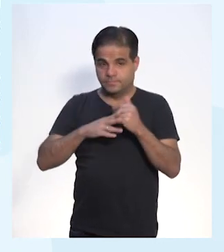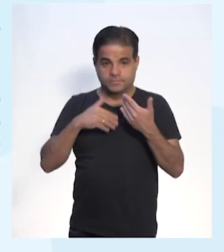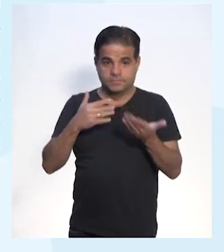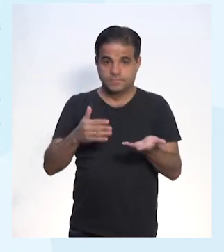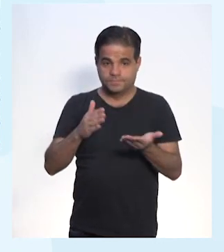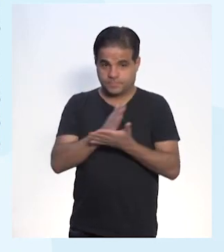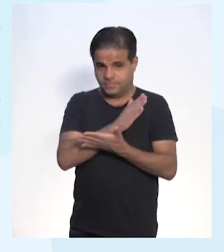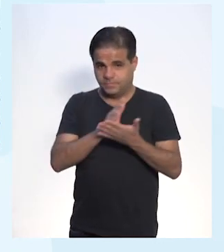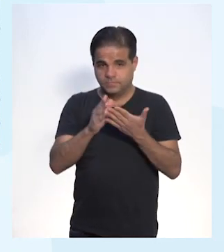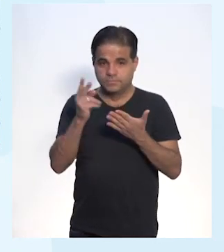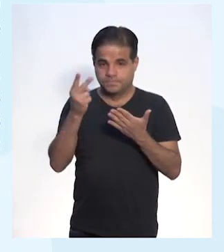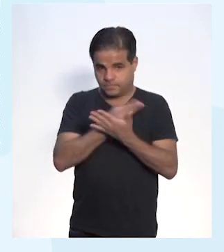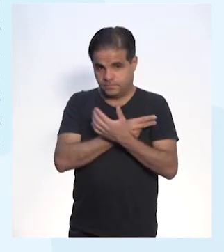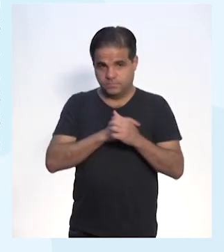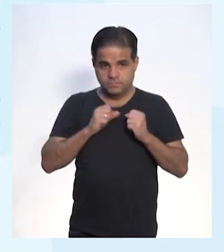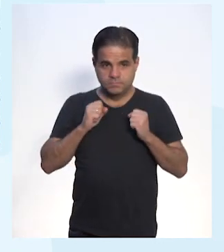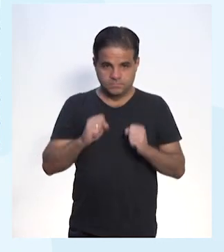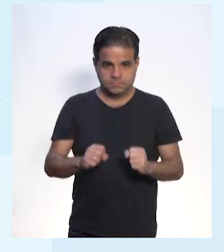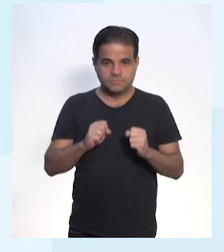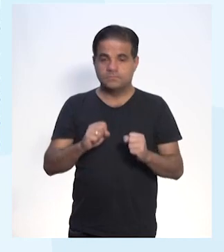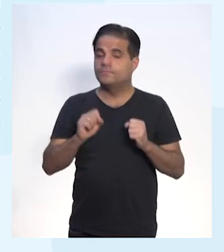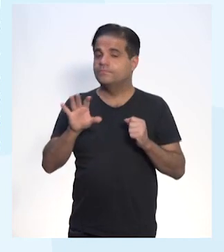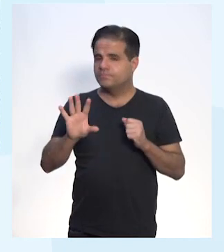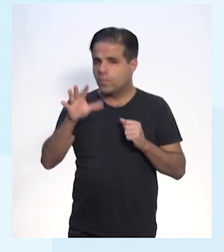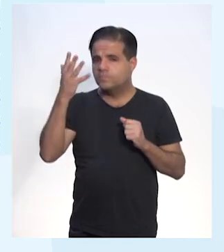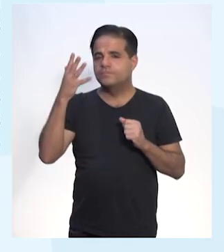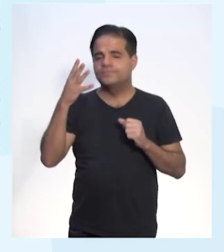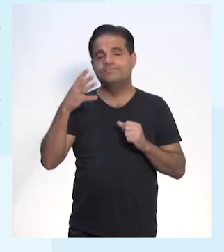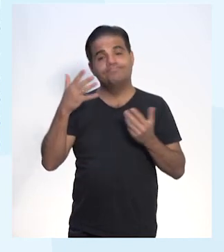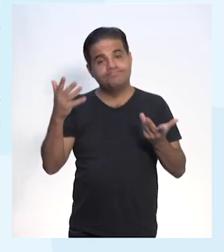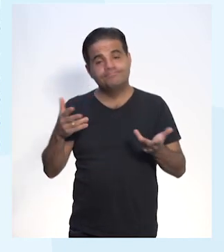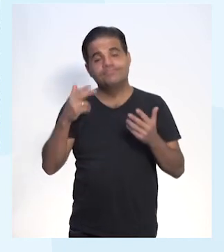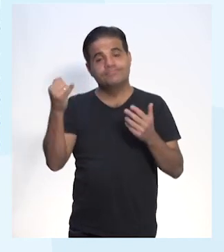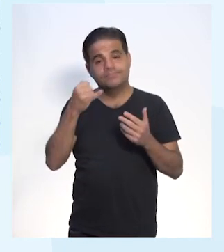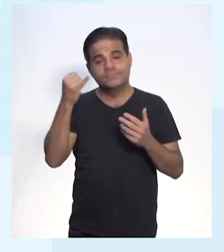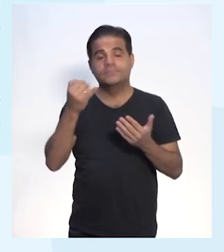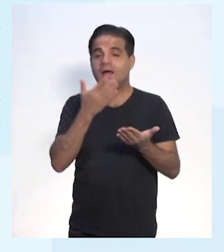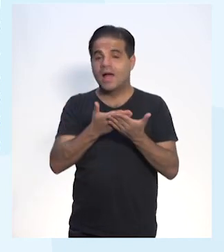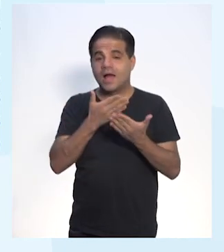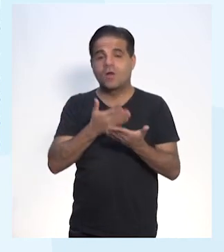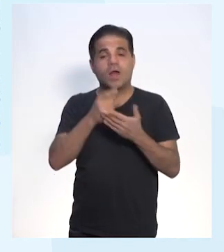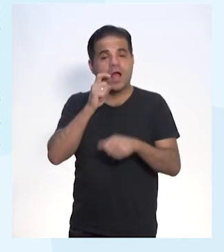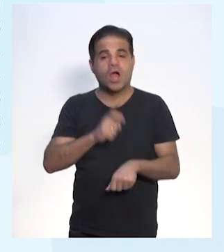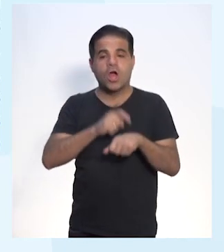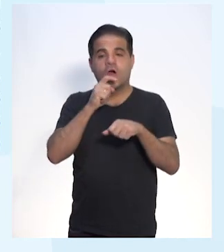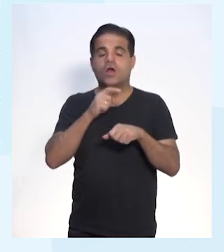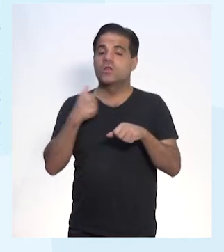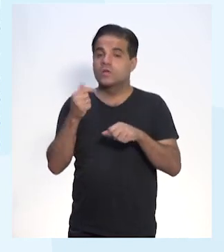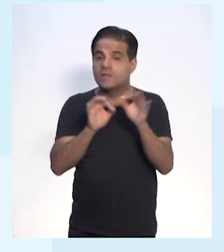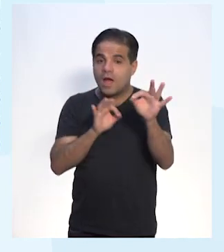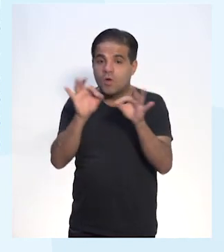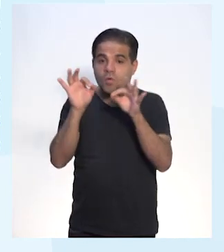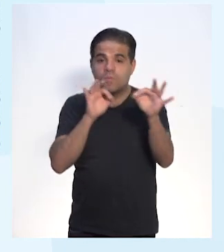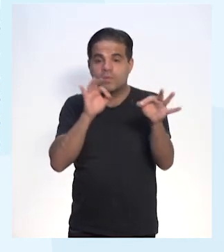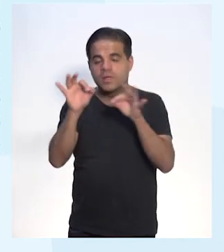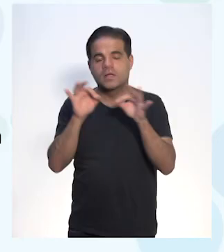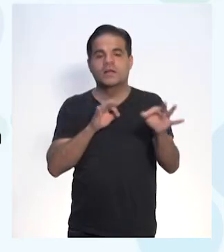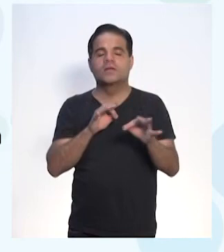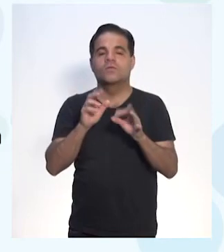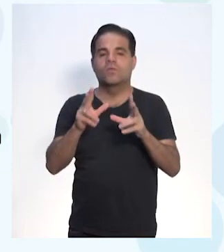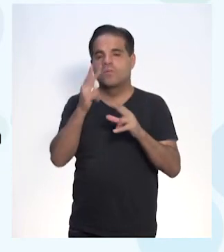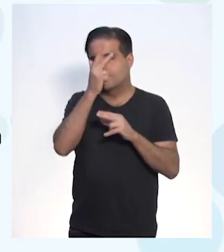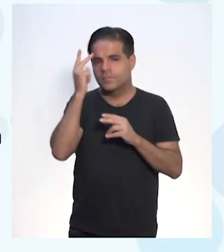Voltamos. Déia, Vamos antes lá? de pontuar aí as respostas, alguém comentou assim, no tema da aula tá prólogo e conto. Se vocês